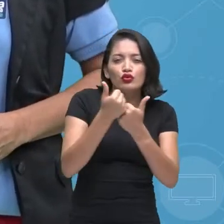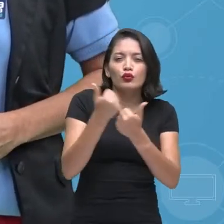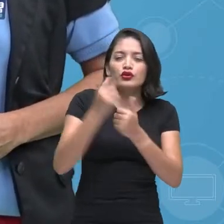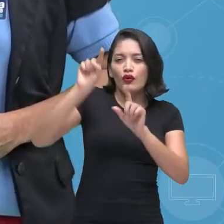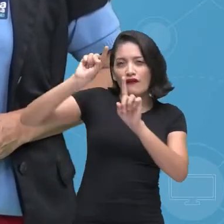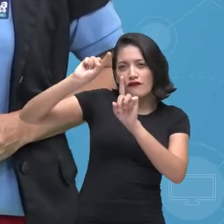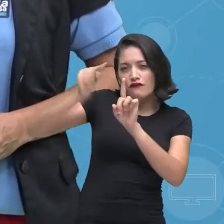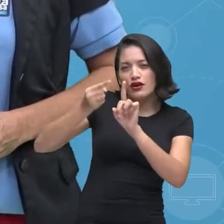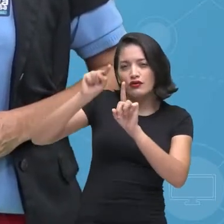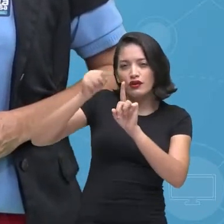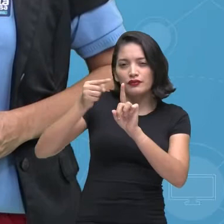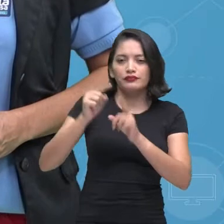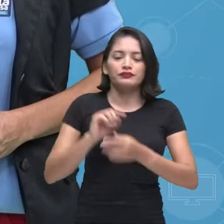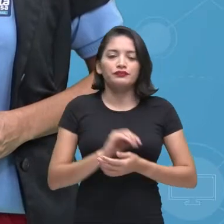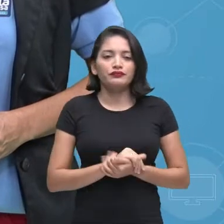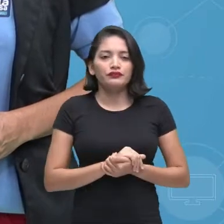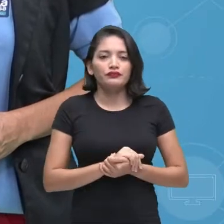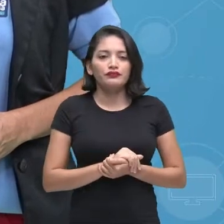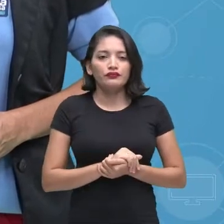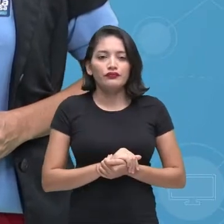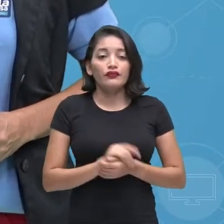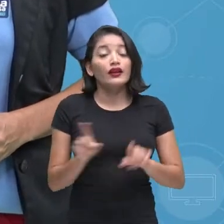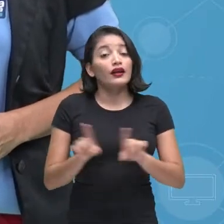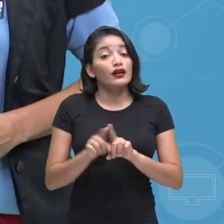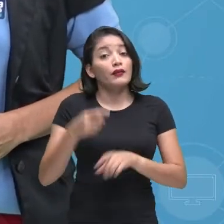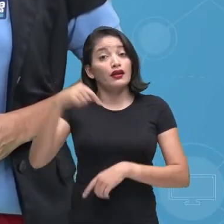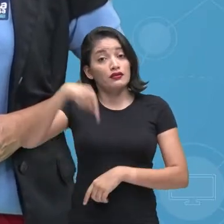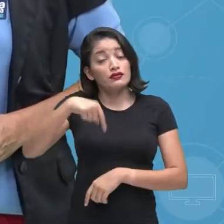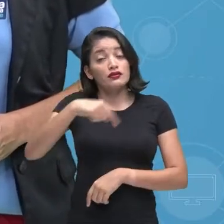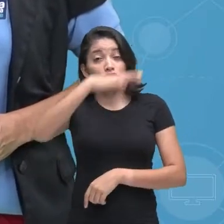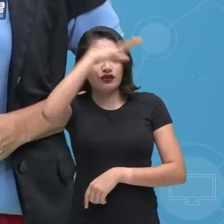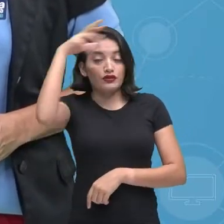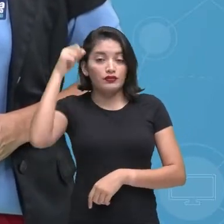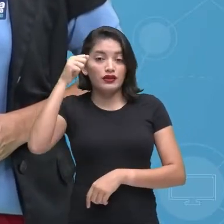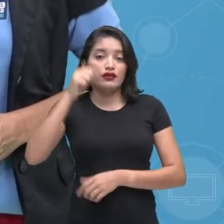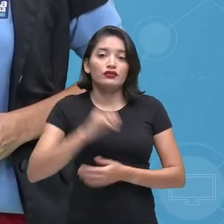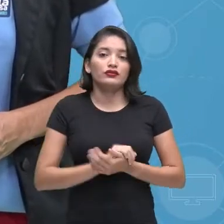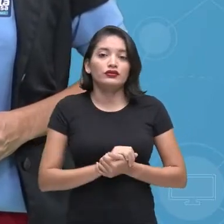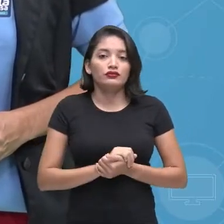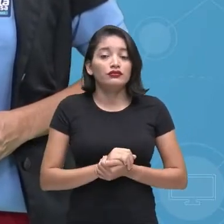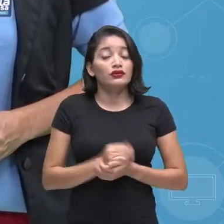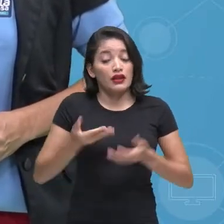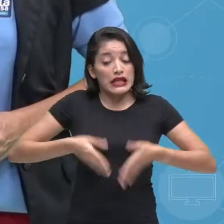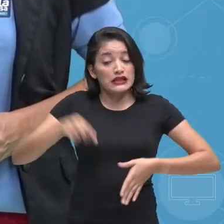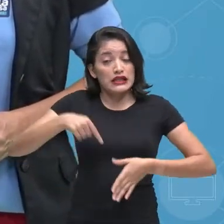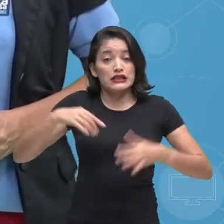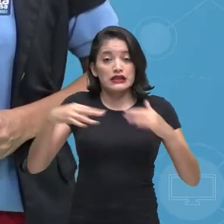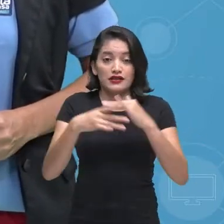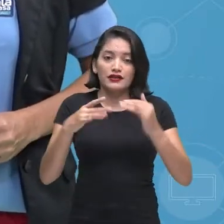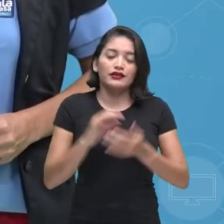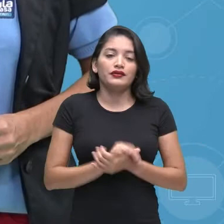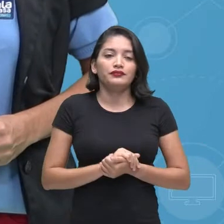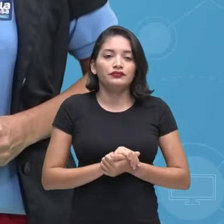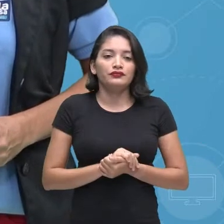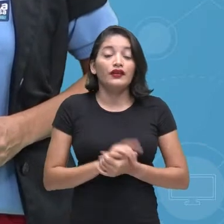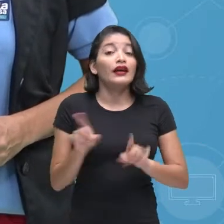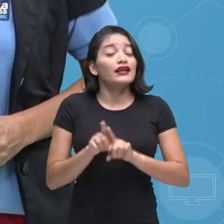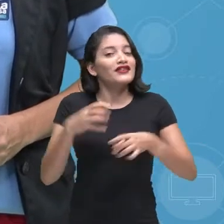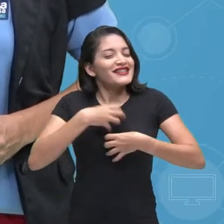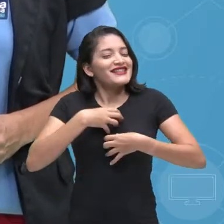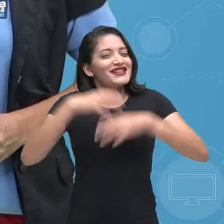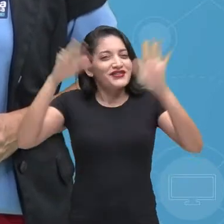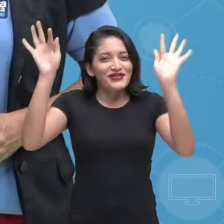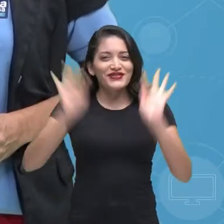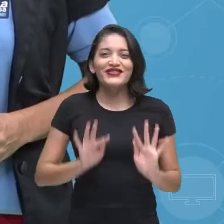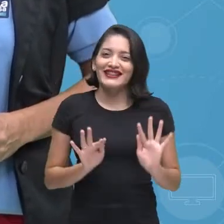fosse uma vírgula sem lá em cima ai não for Manaus eu sou de Manaus Nascer aqui nessa cidade rap eu estou